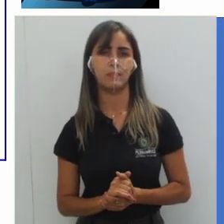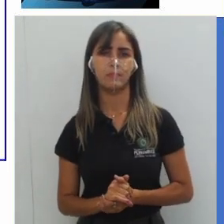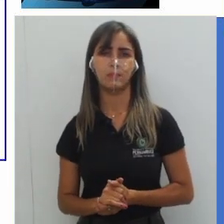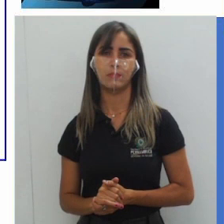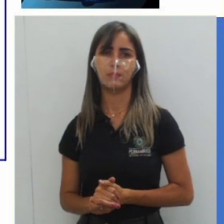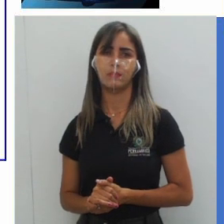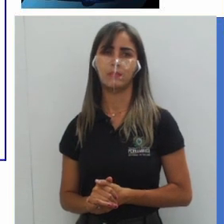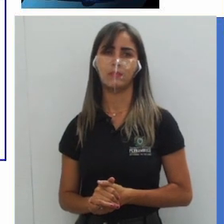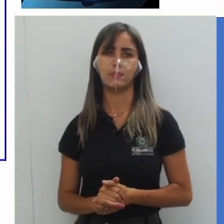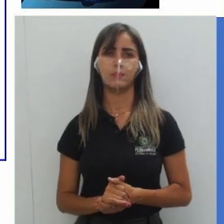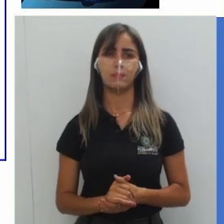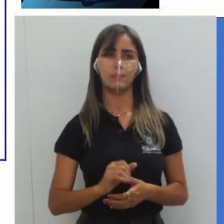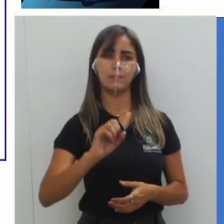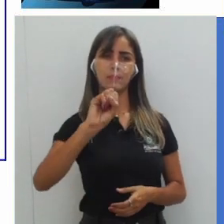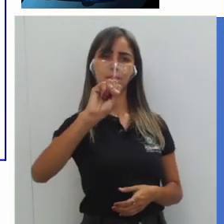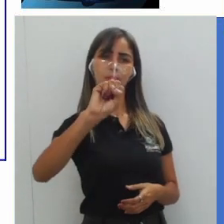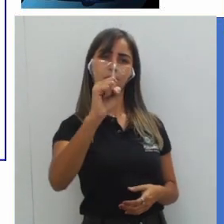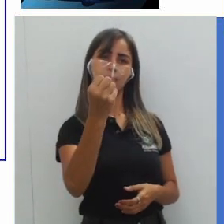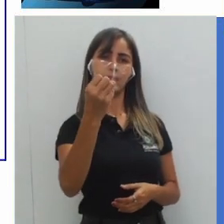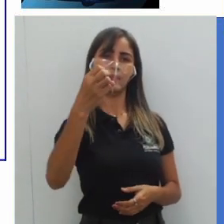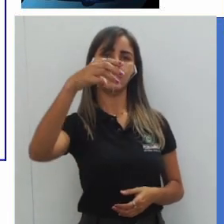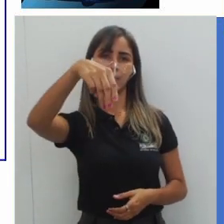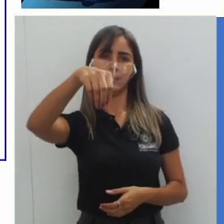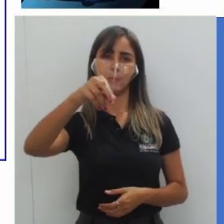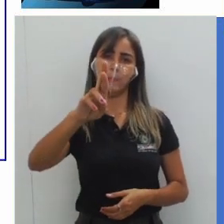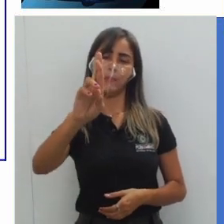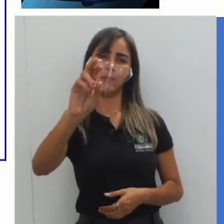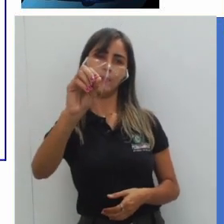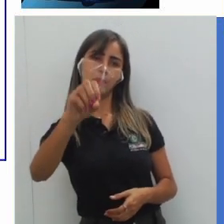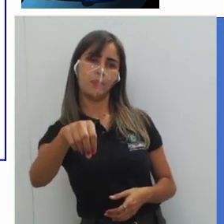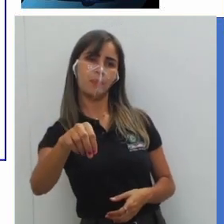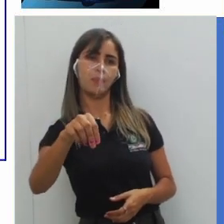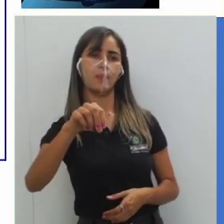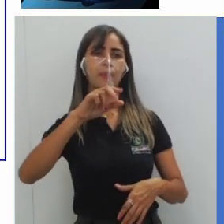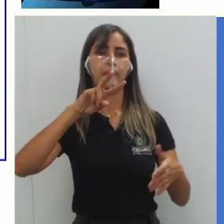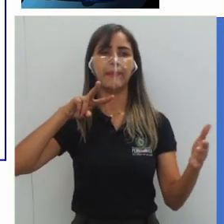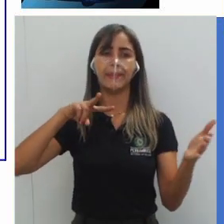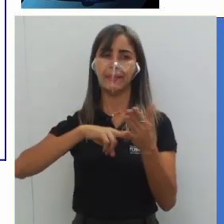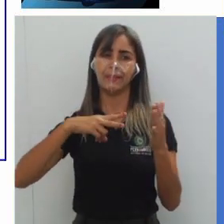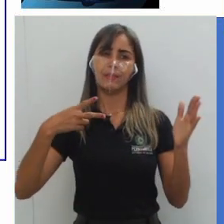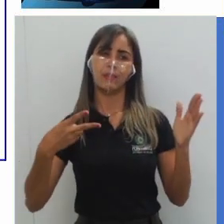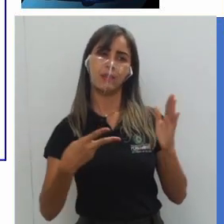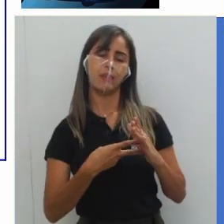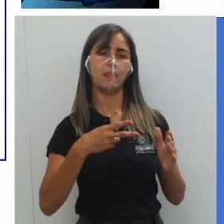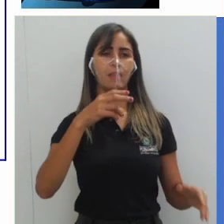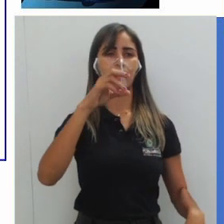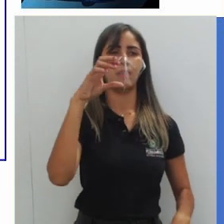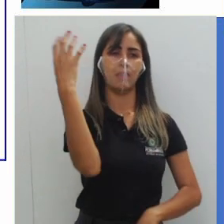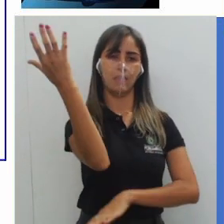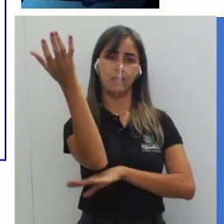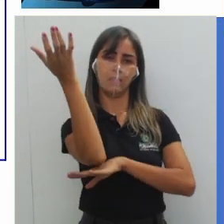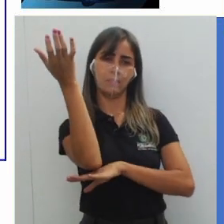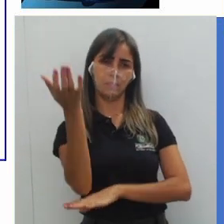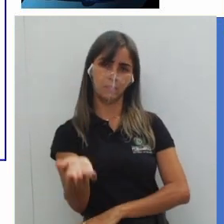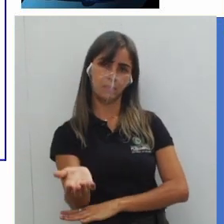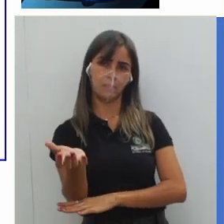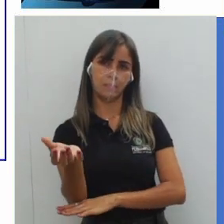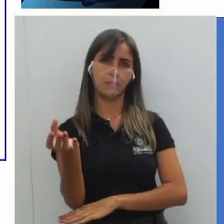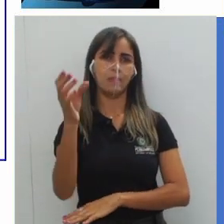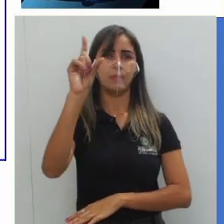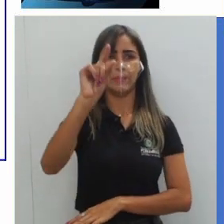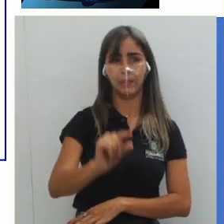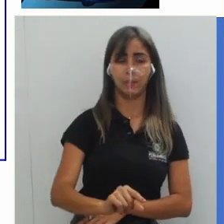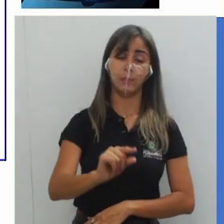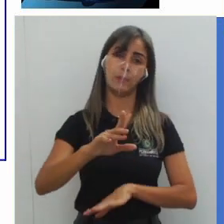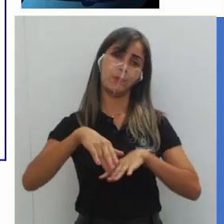mais barato. Small, ele fica smallest, né? Bem menor, sabendo que small